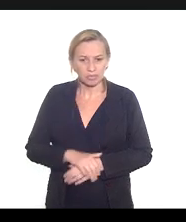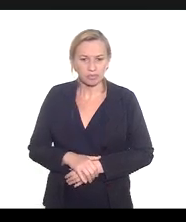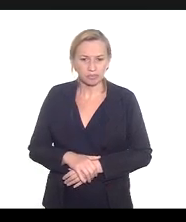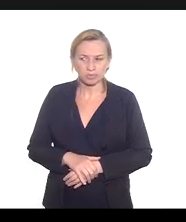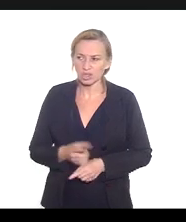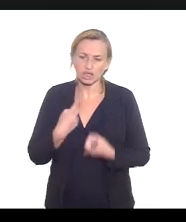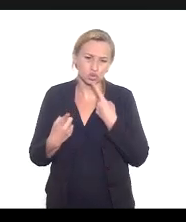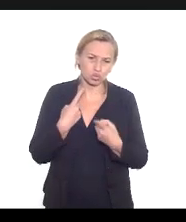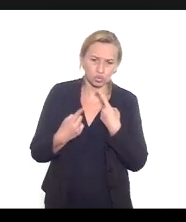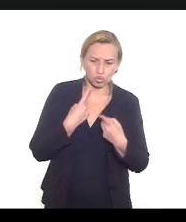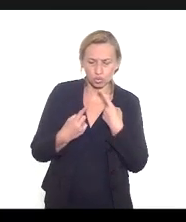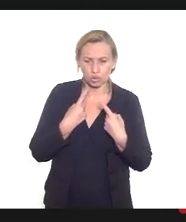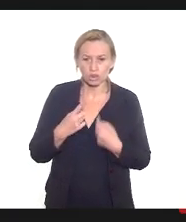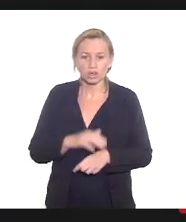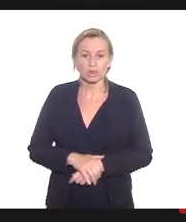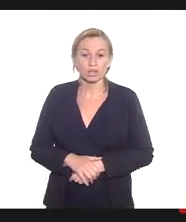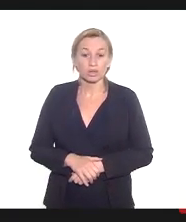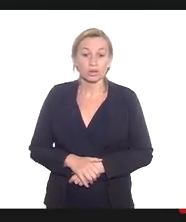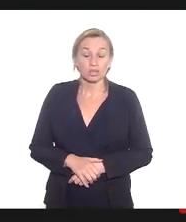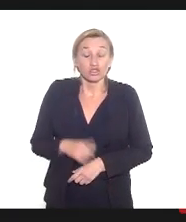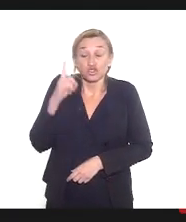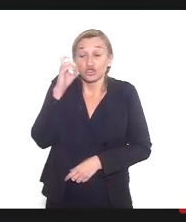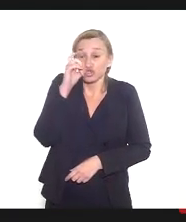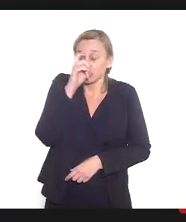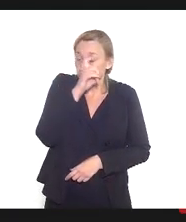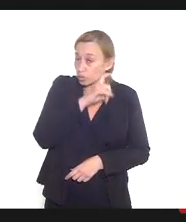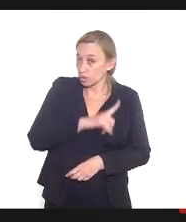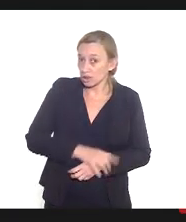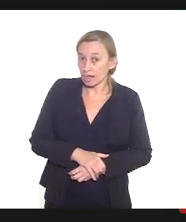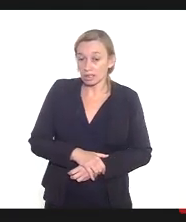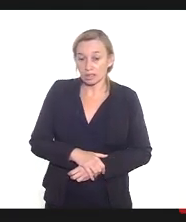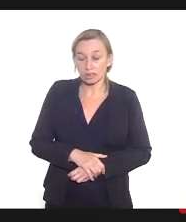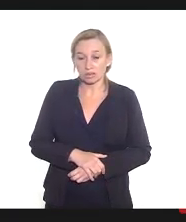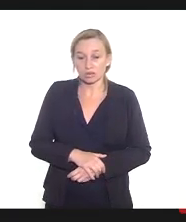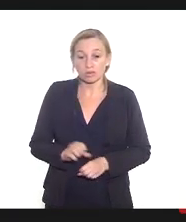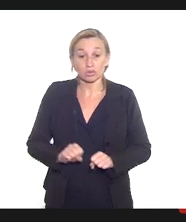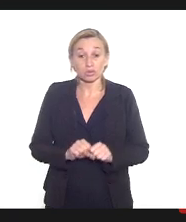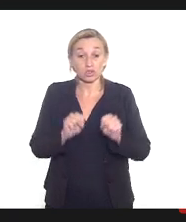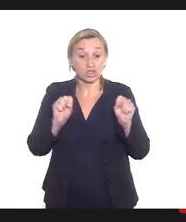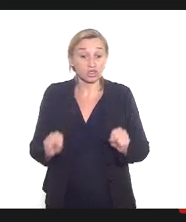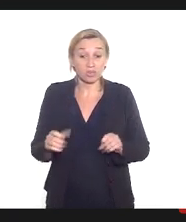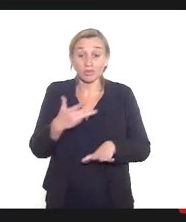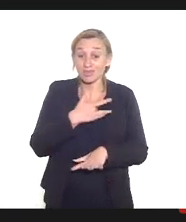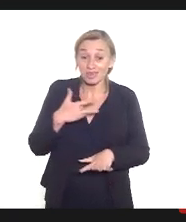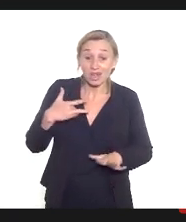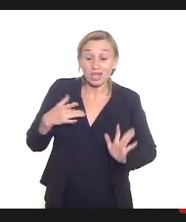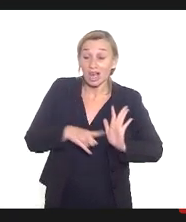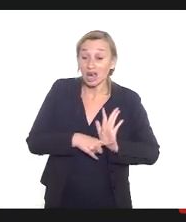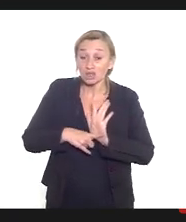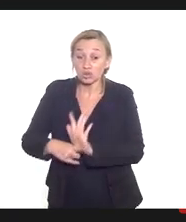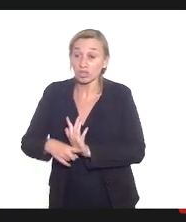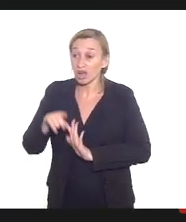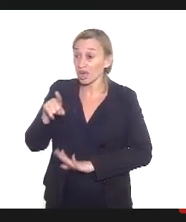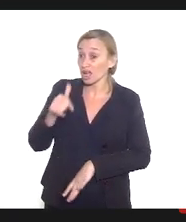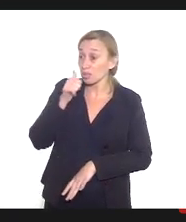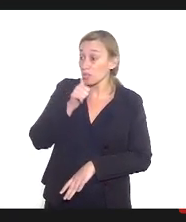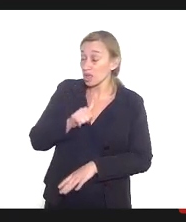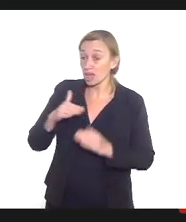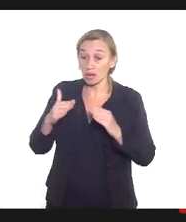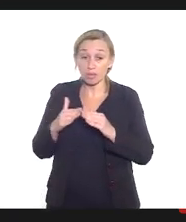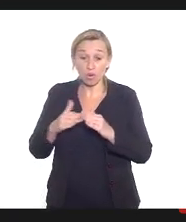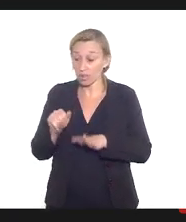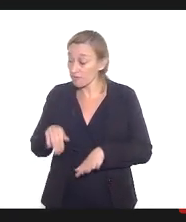aqui debatendo sobre uma dificuldade do sistema de saúde atender aquela moradora